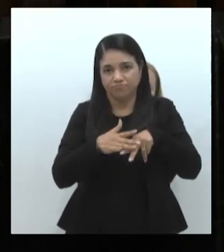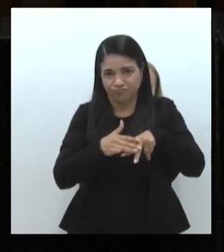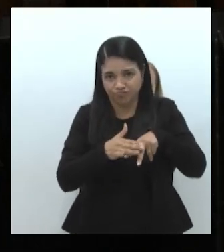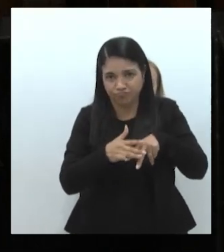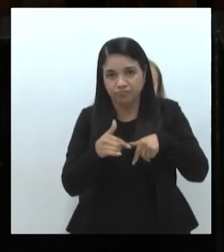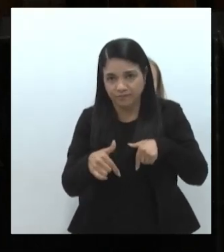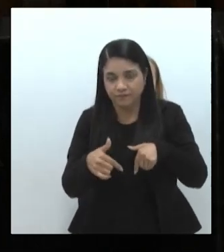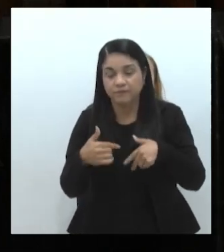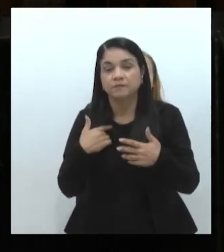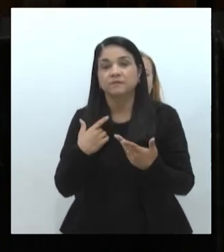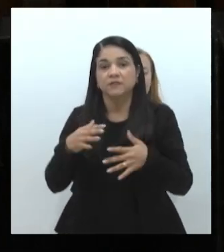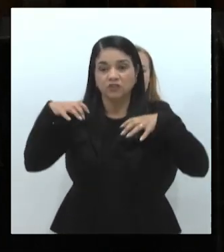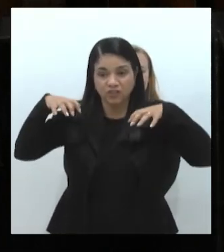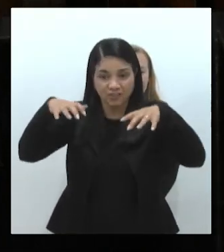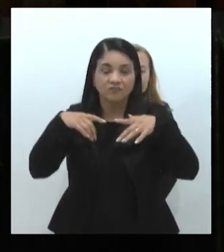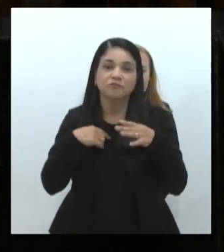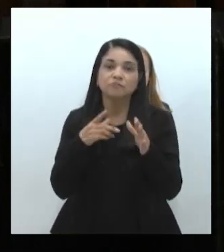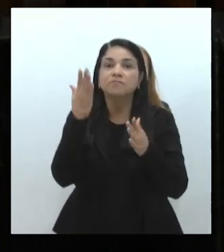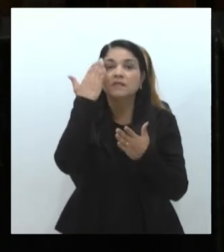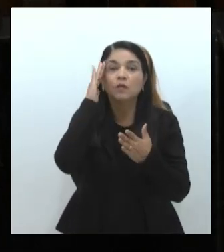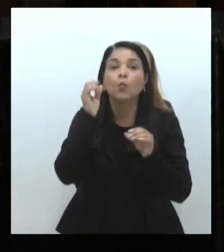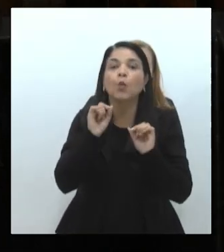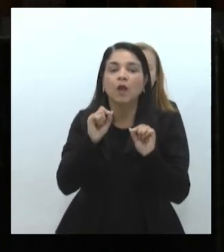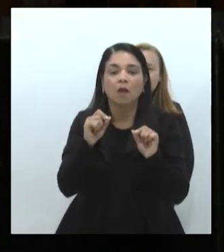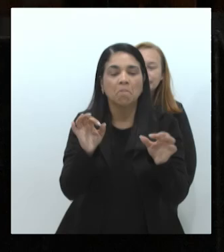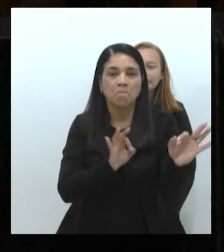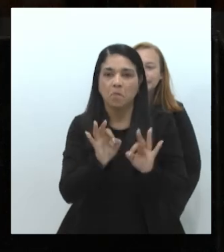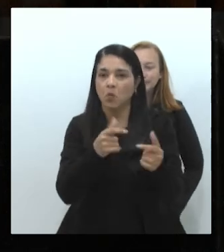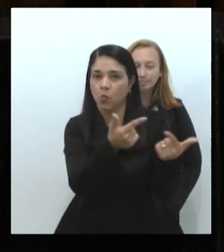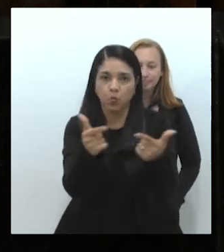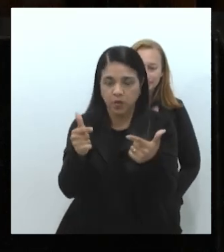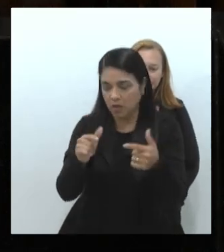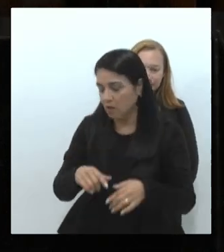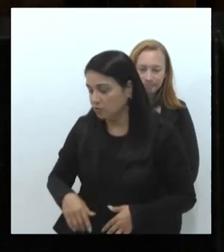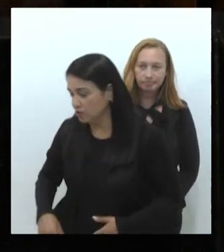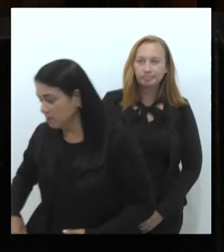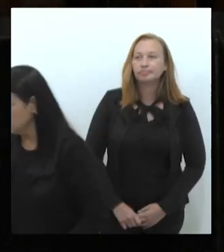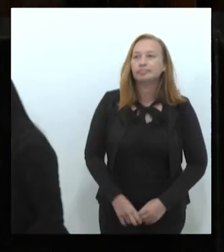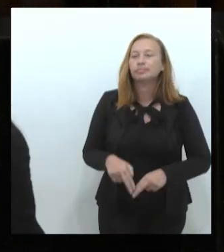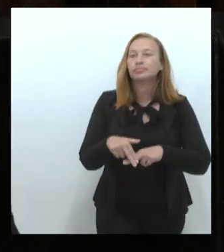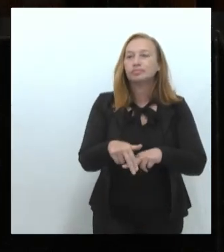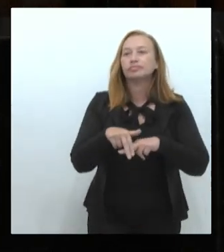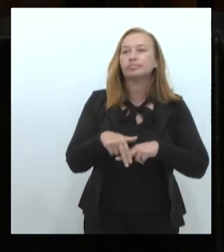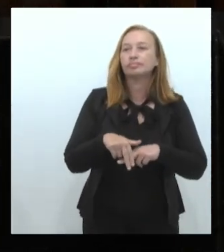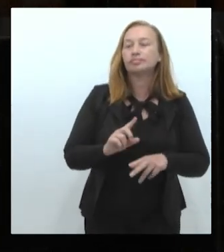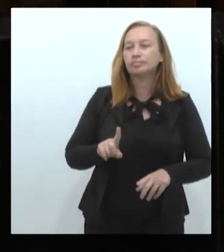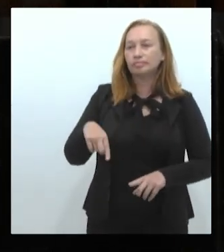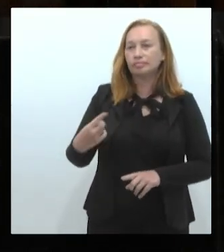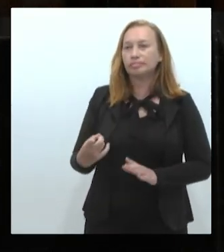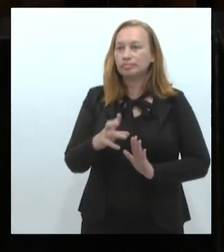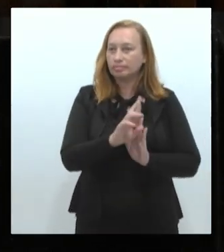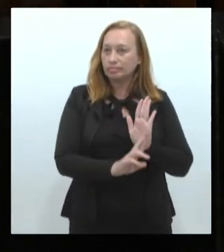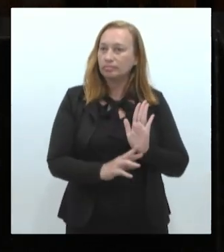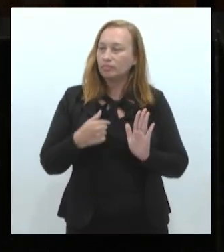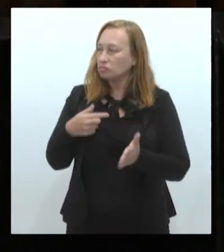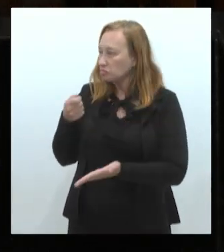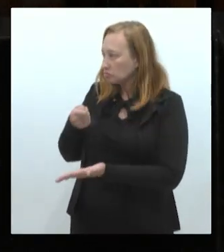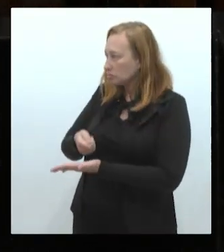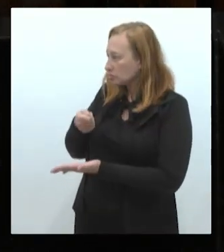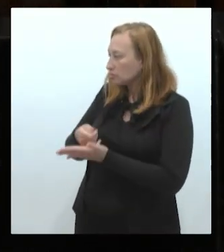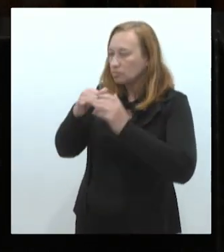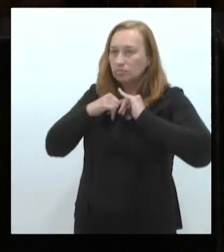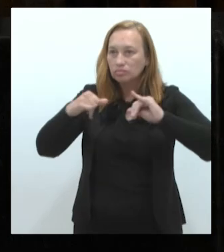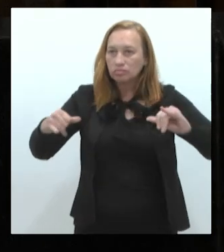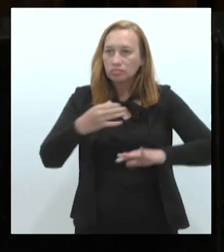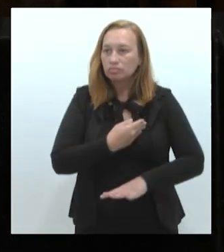infelizmente, não estamos preparados. Ao mesmo tempo, o Estado apresenta muito pouco. Por isso, depois desse relatório, eu cobrei, oficiando, o